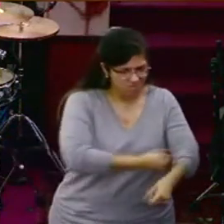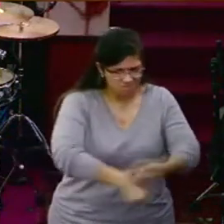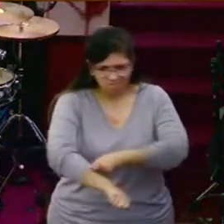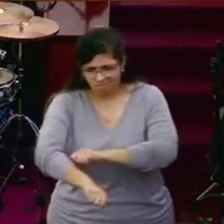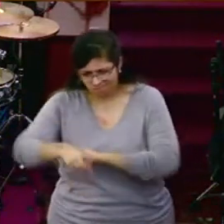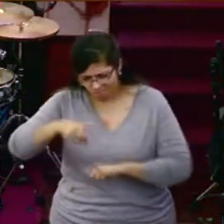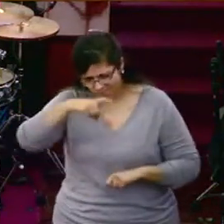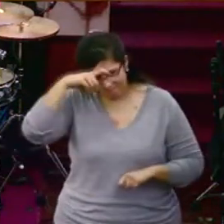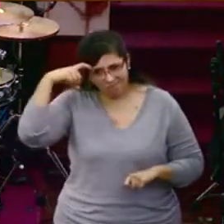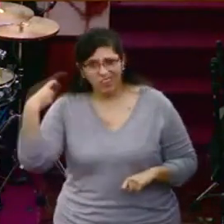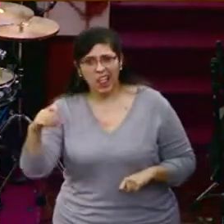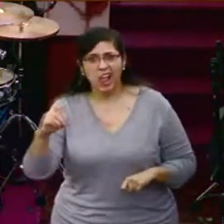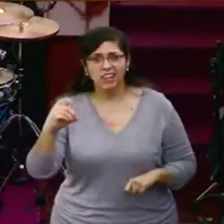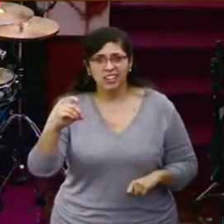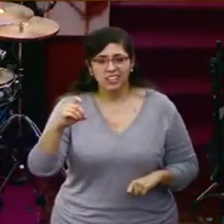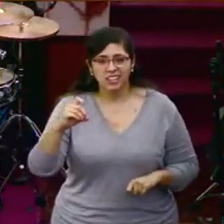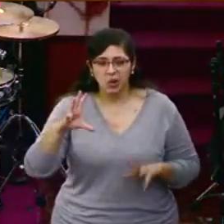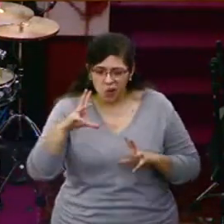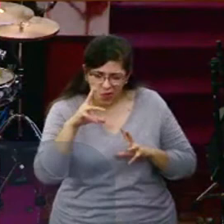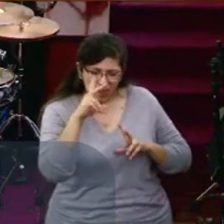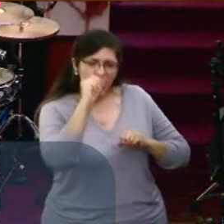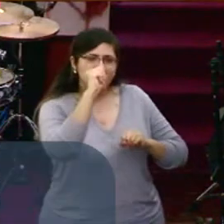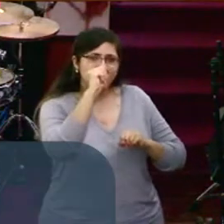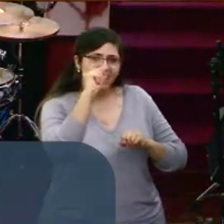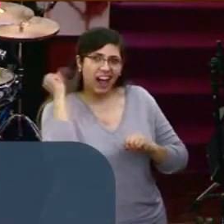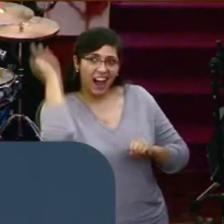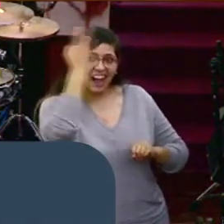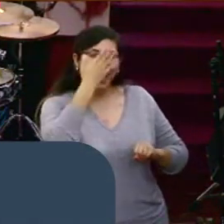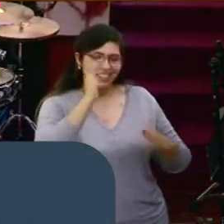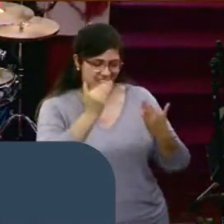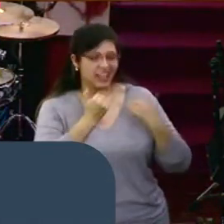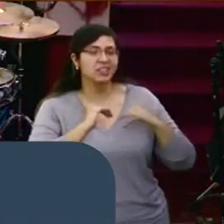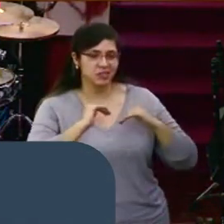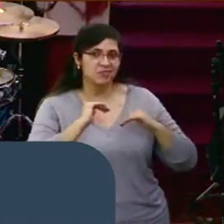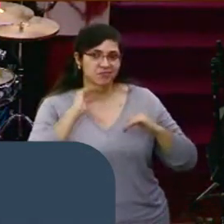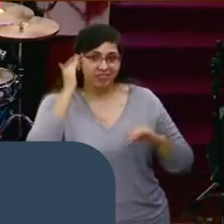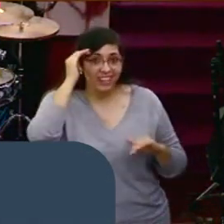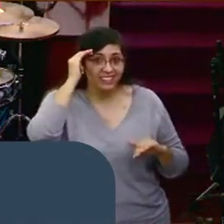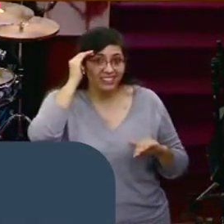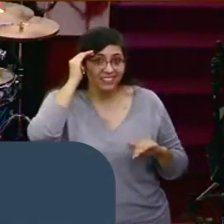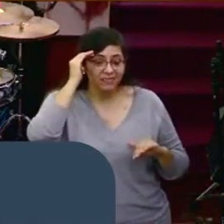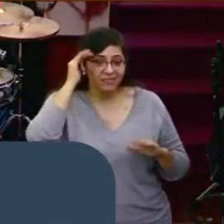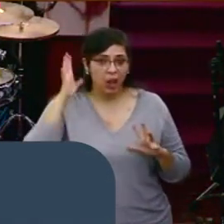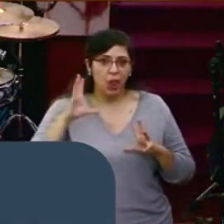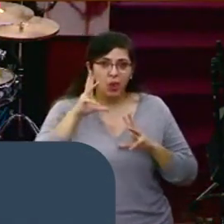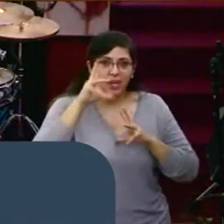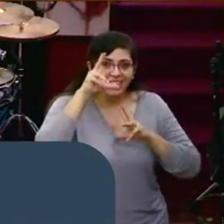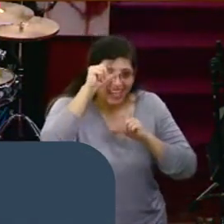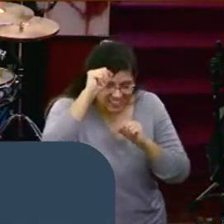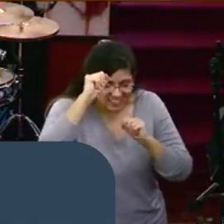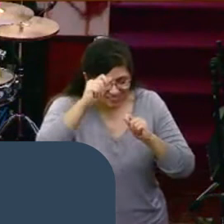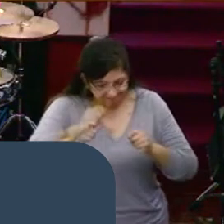dinamizar a graça de deus que está neles como viver fortalecido meus irmãos